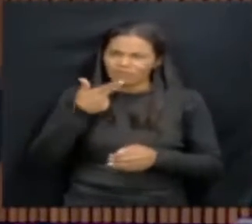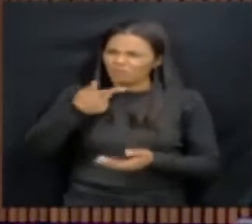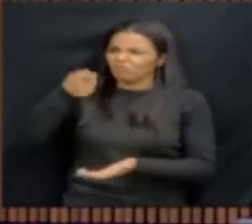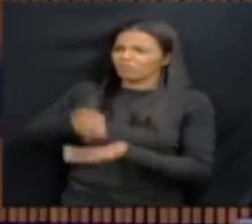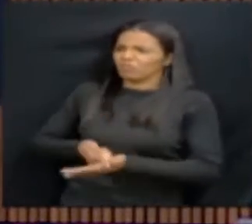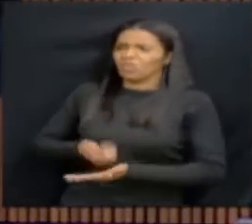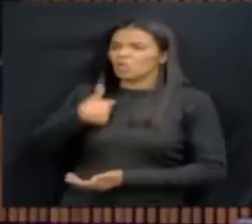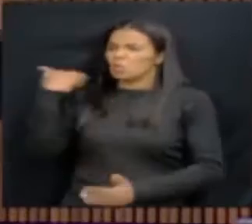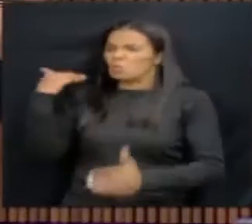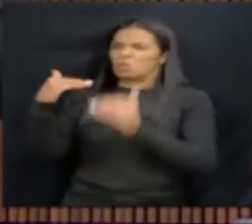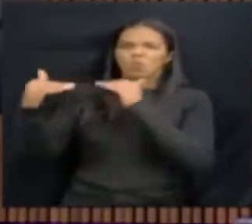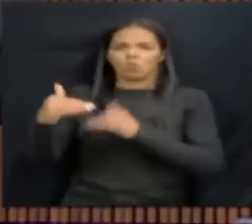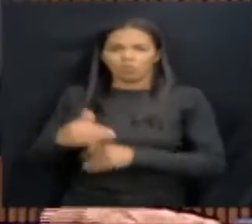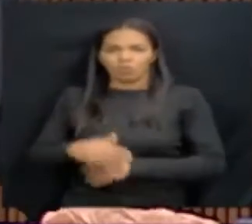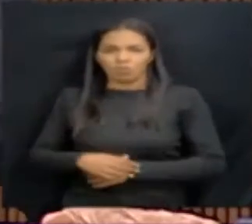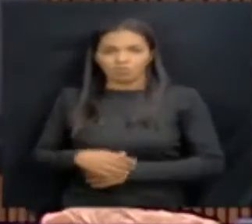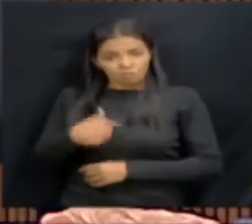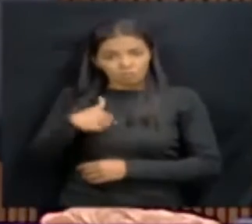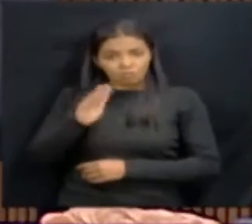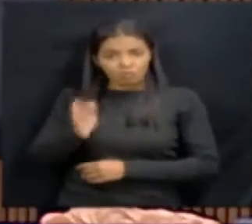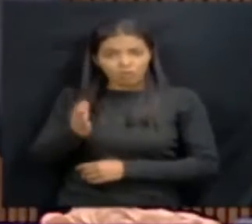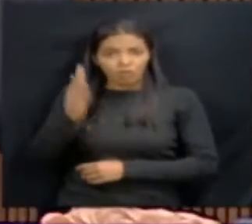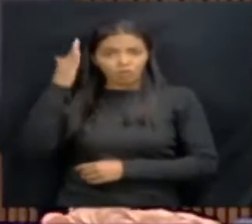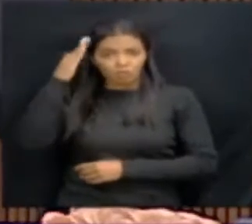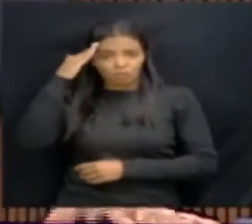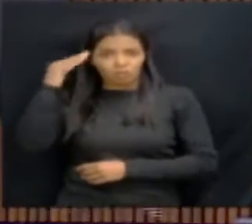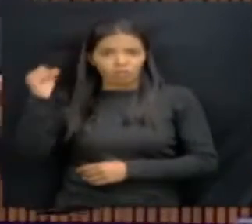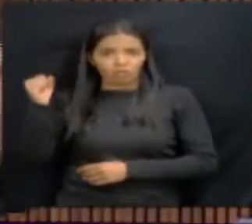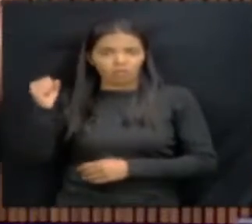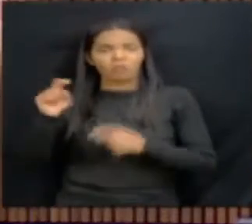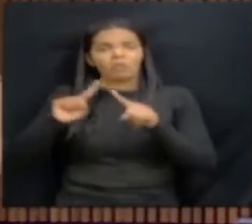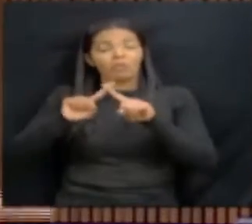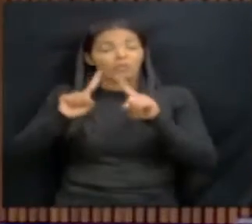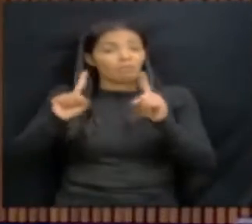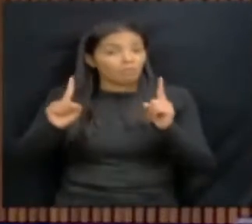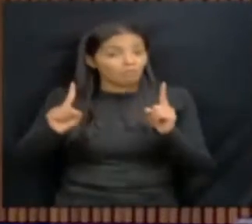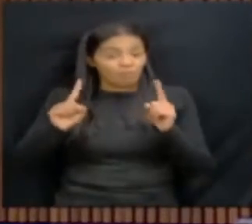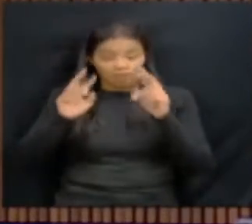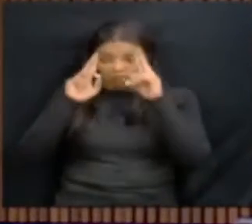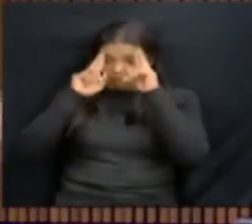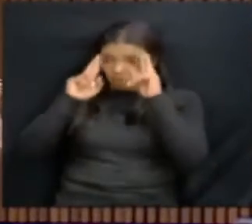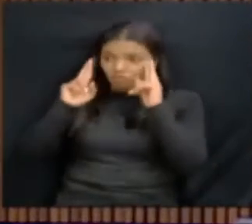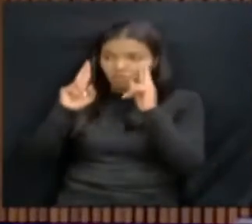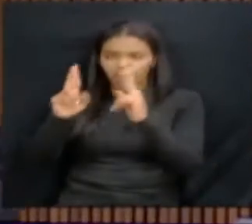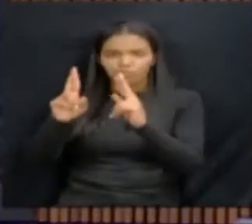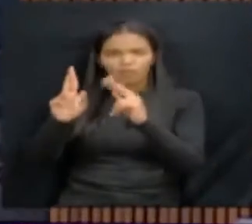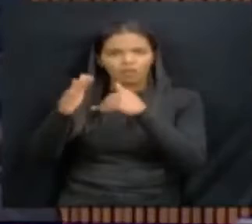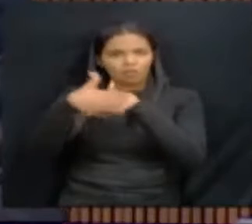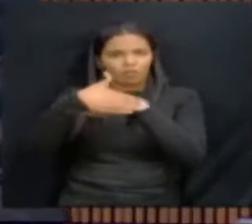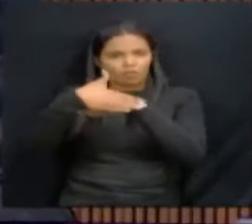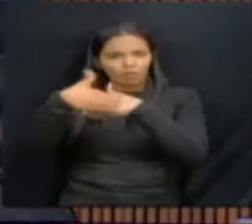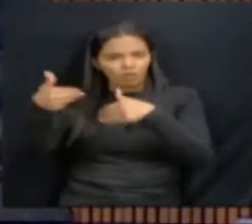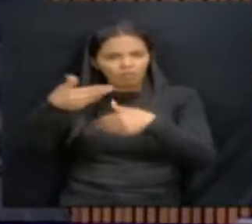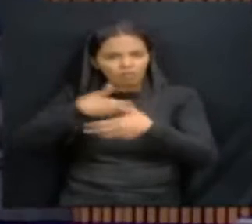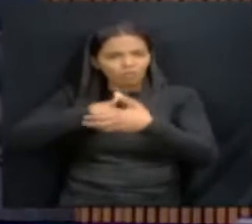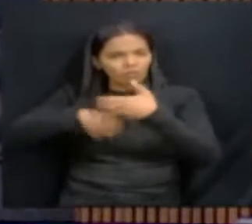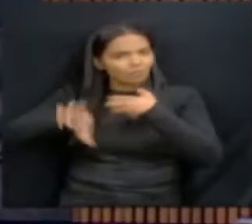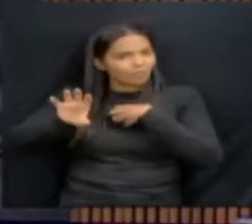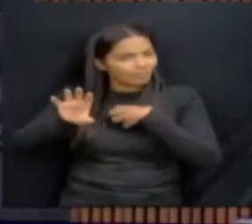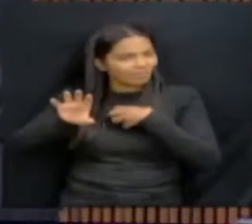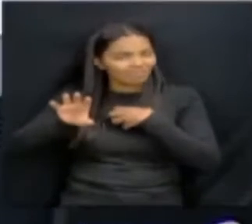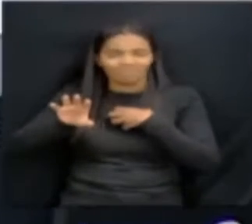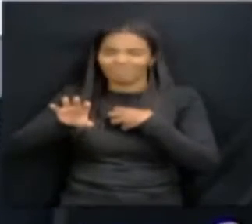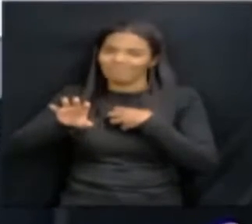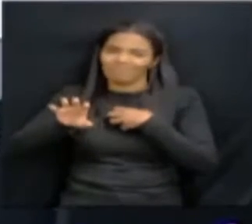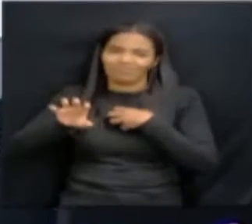firme, às vezes até demais com o presidente. Mas a ternura, o respeito, a empatia não